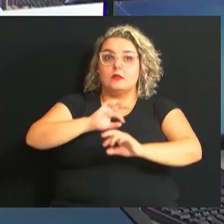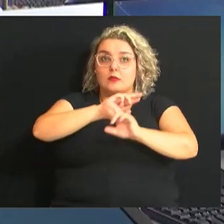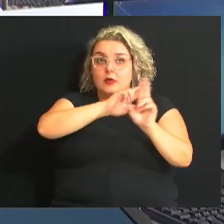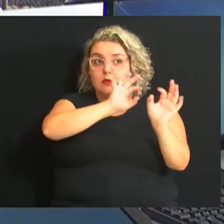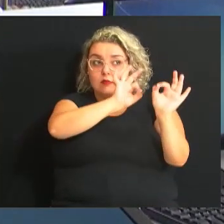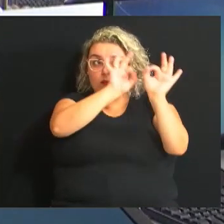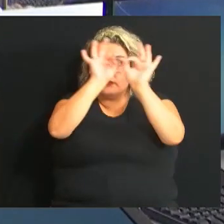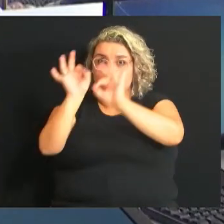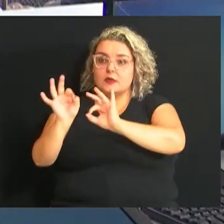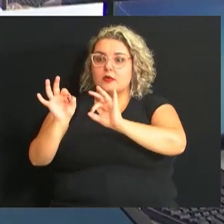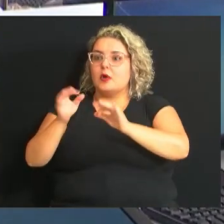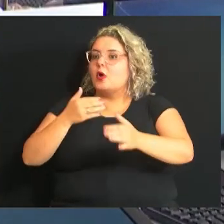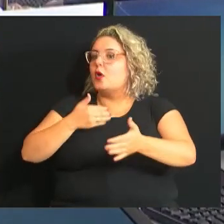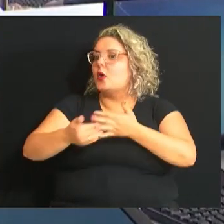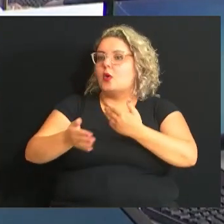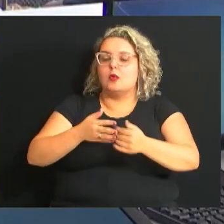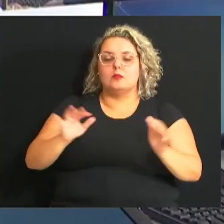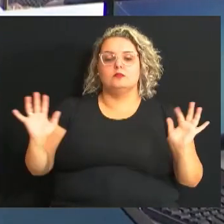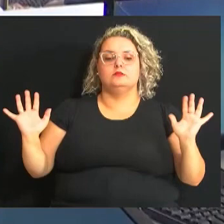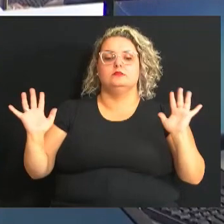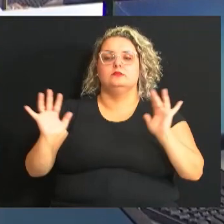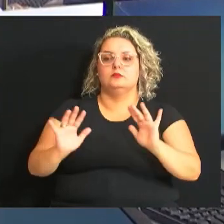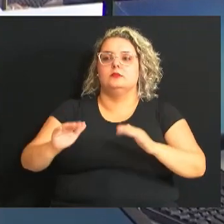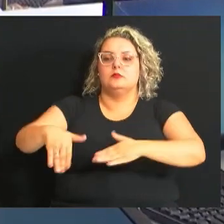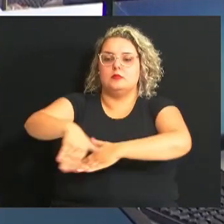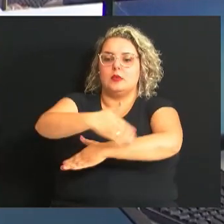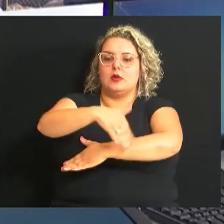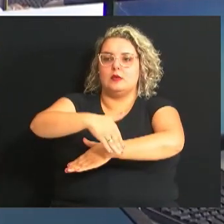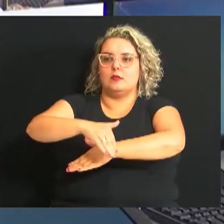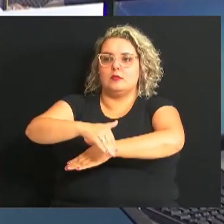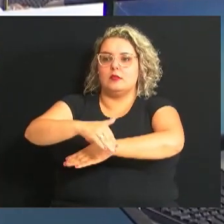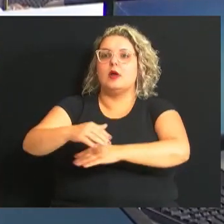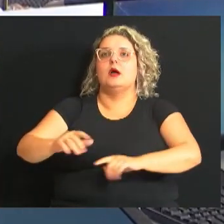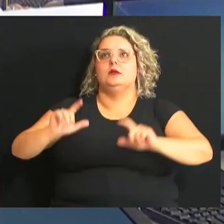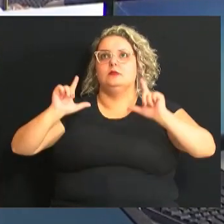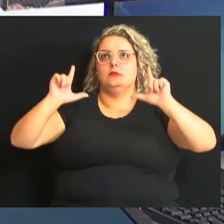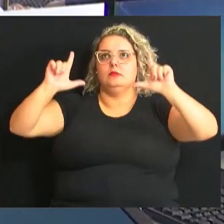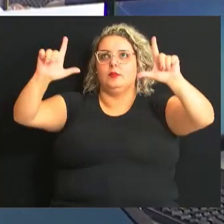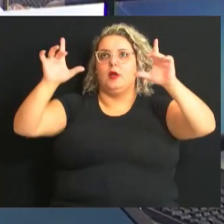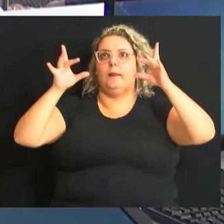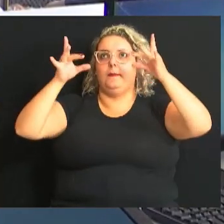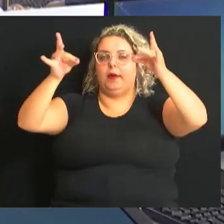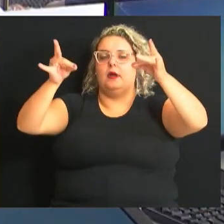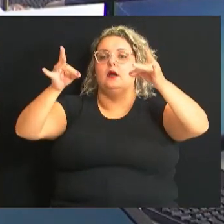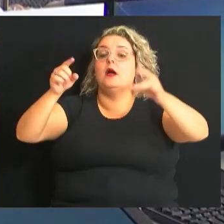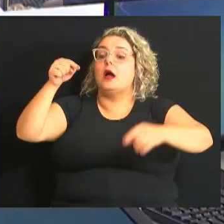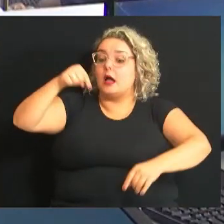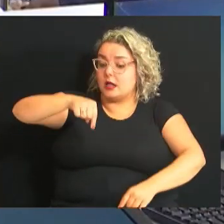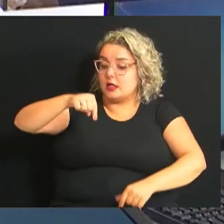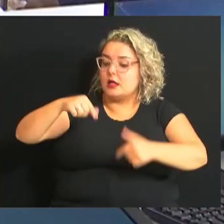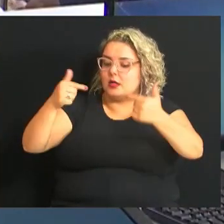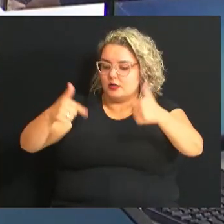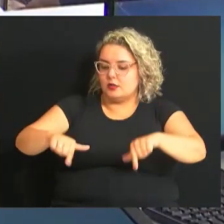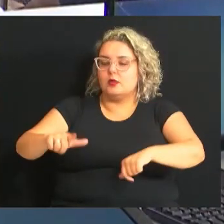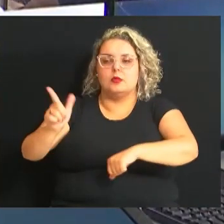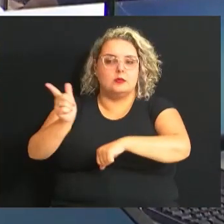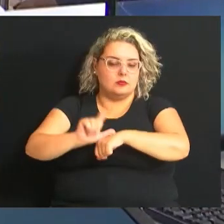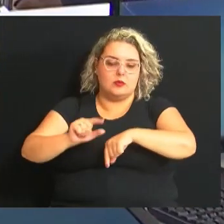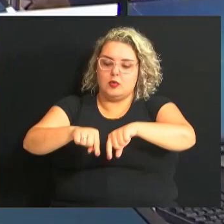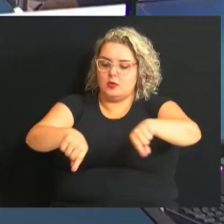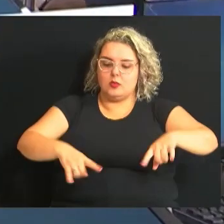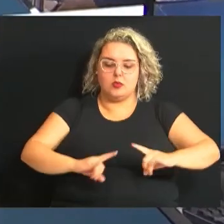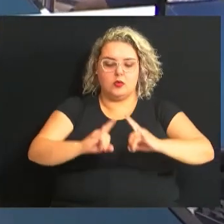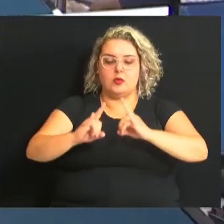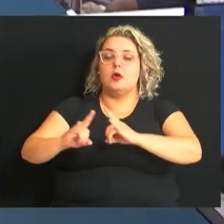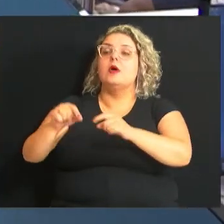qualquer pessoa que passou na via pública, através da placa, vai identificar que aquele estabelecimento, ou condomínio, ou empresa, faz parte